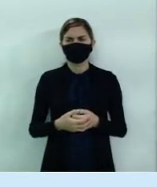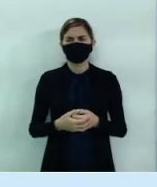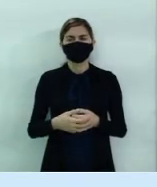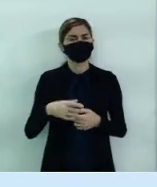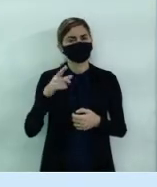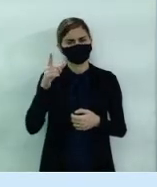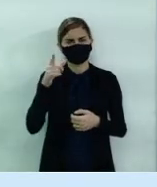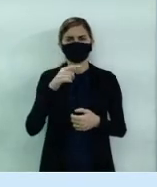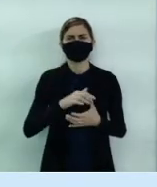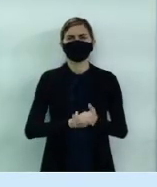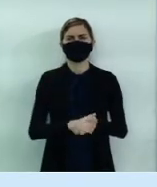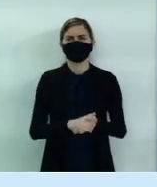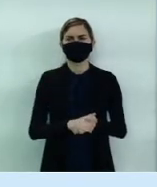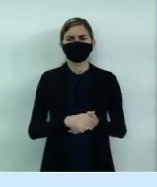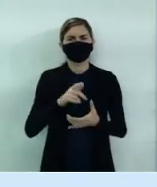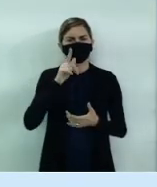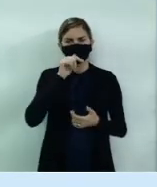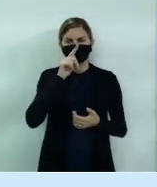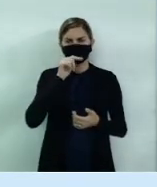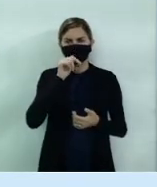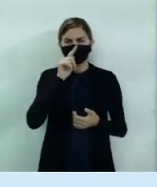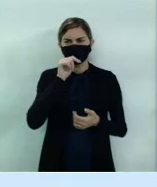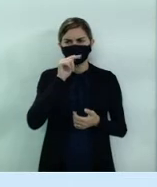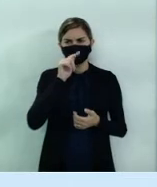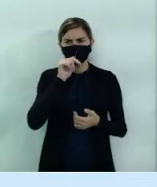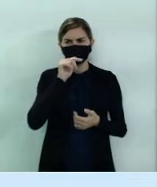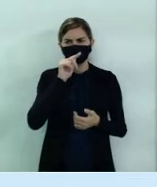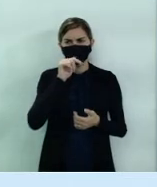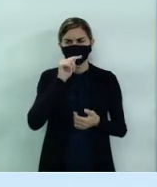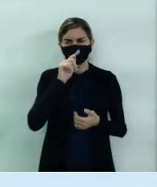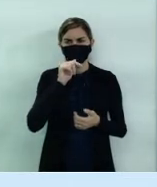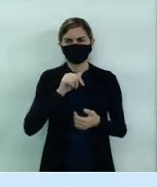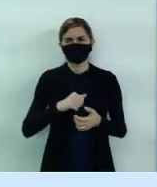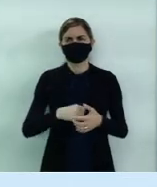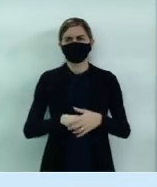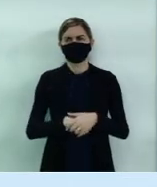E aqui a água.